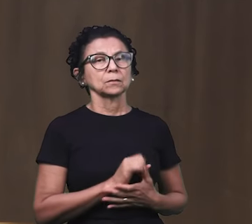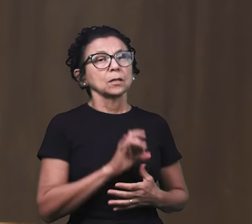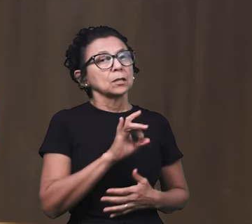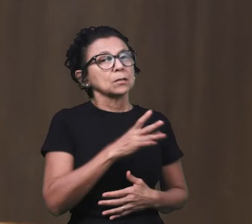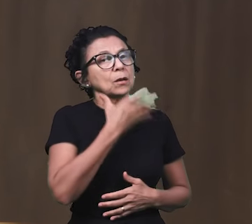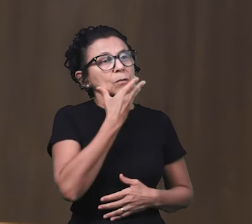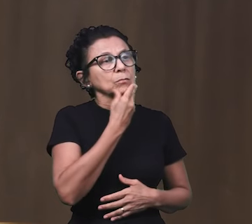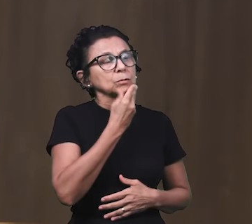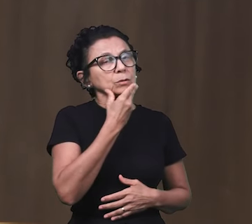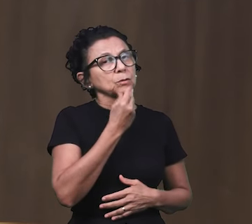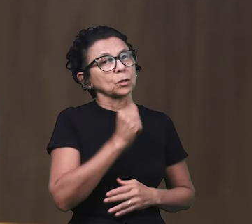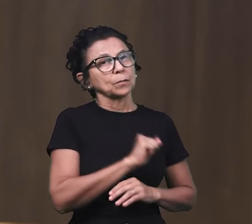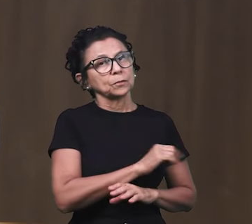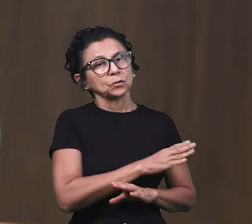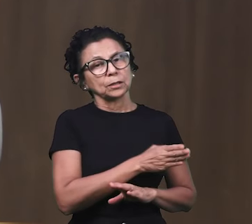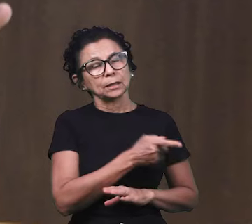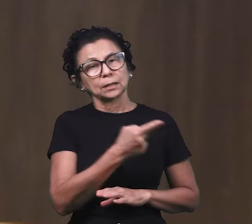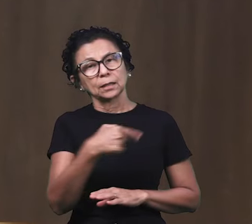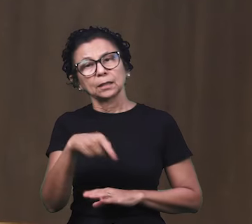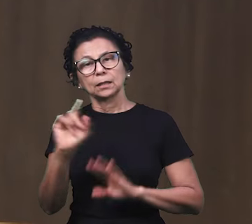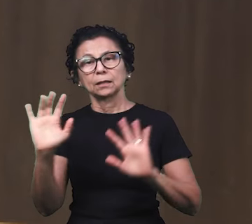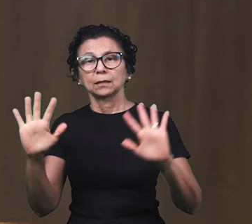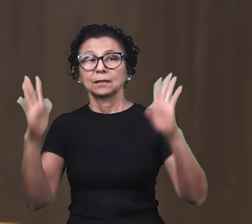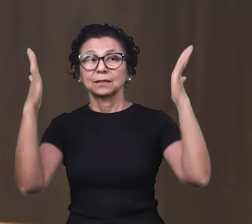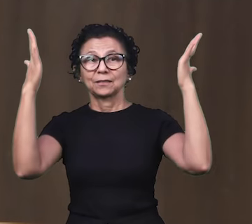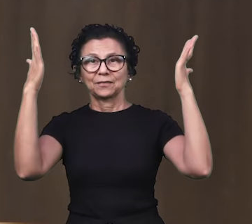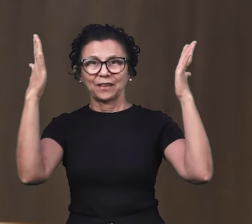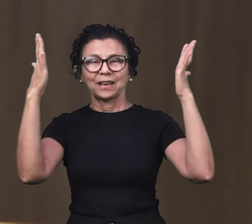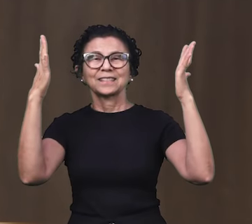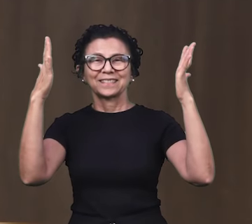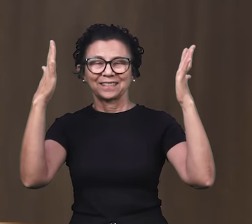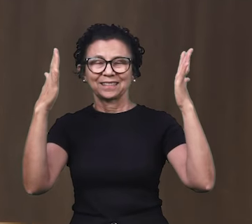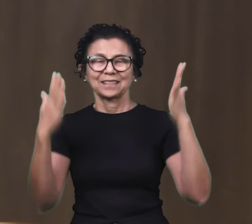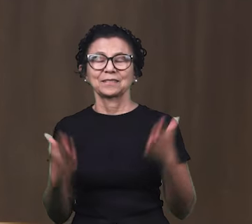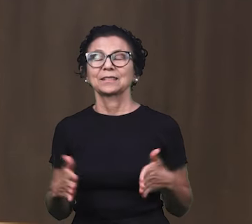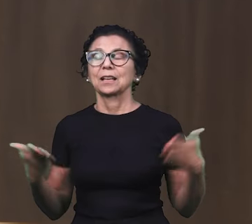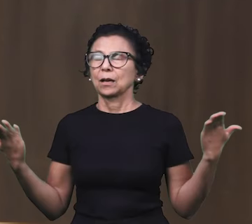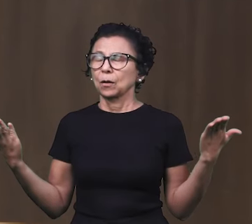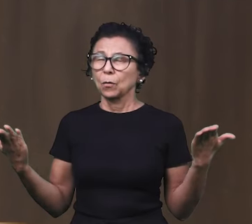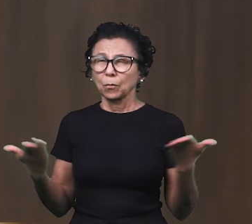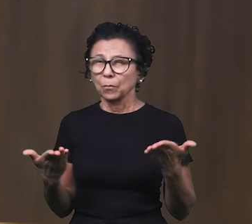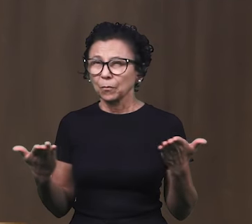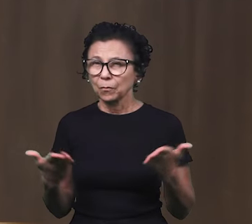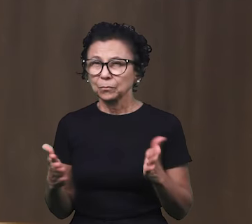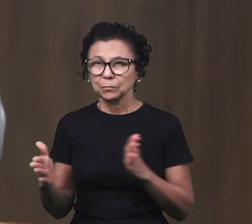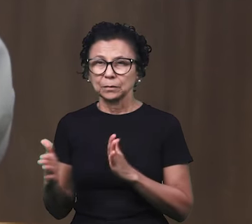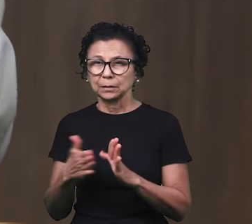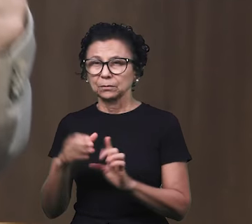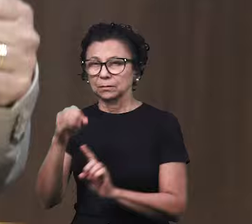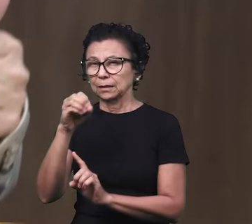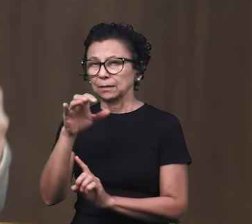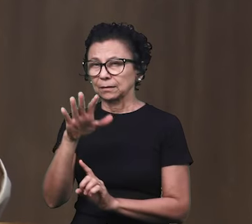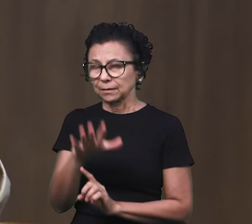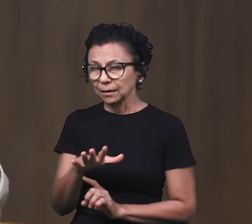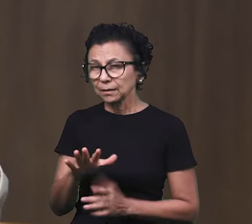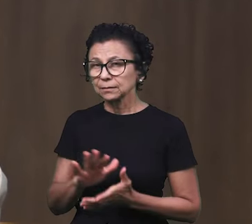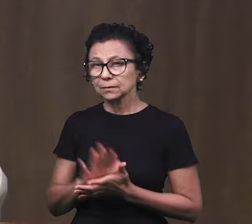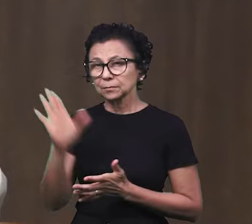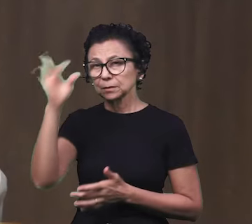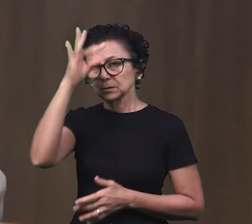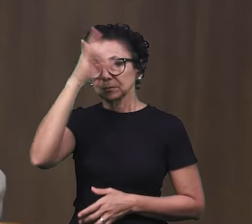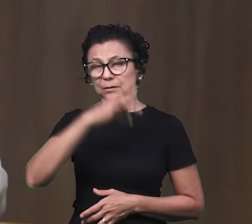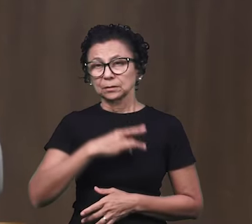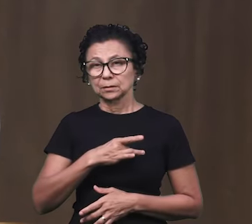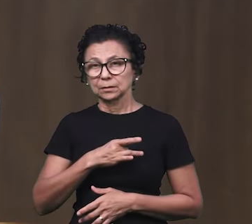que tinham que comparecer nesta festa. Mas hoje, no período da igreja, no período da graça, o batismo com o Espírito Santo é para